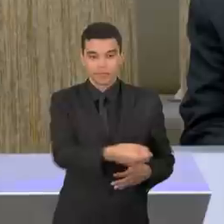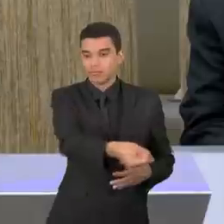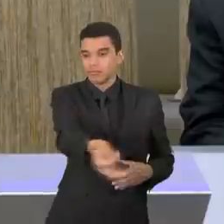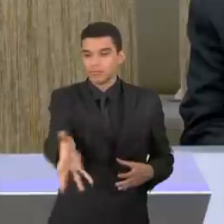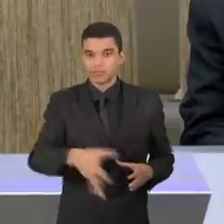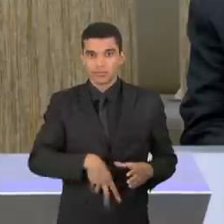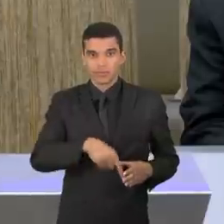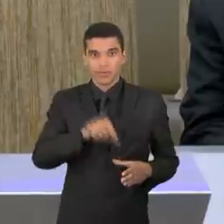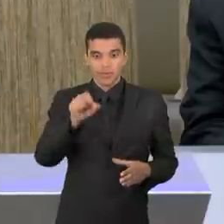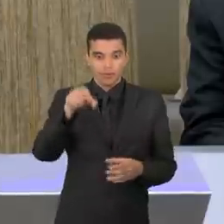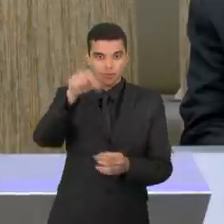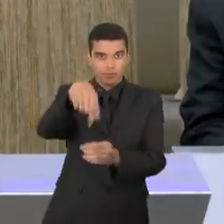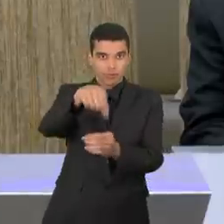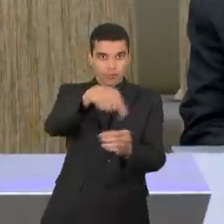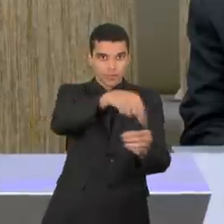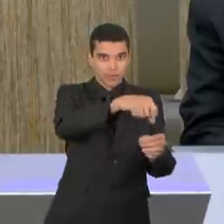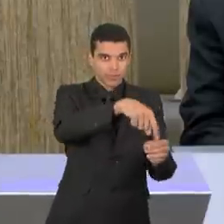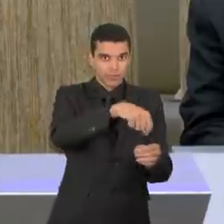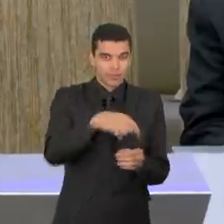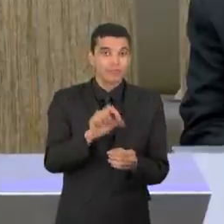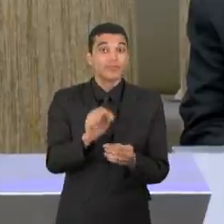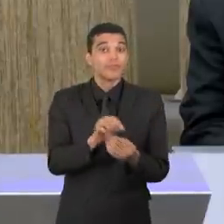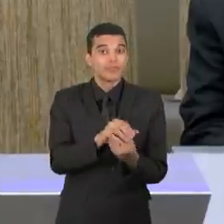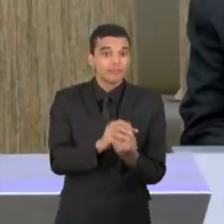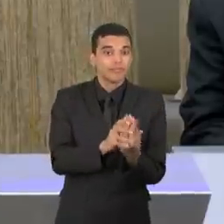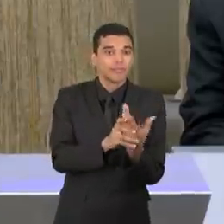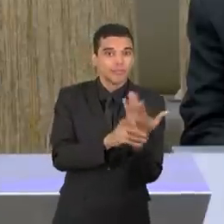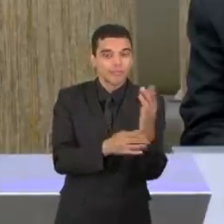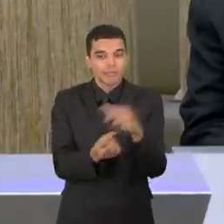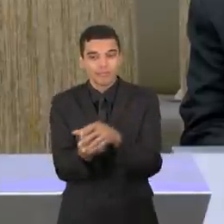17. E a semente